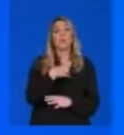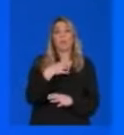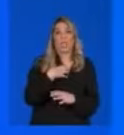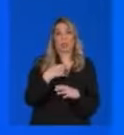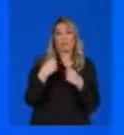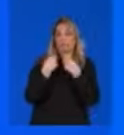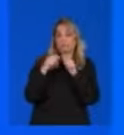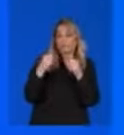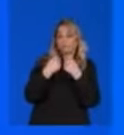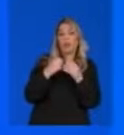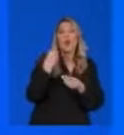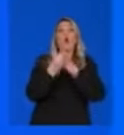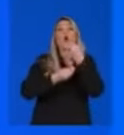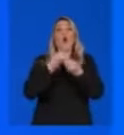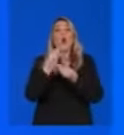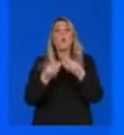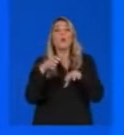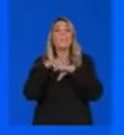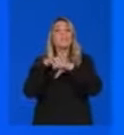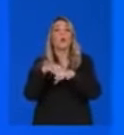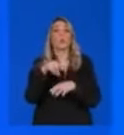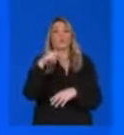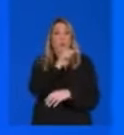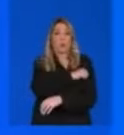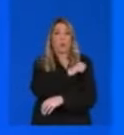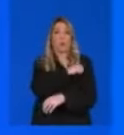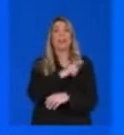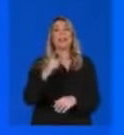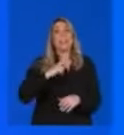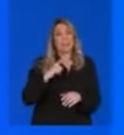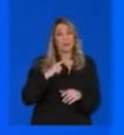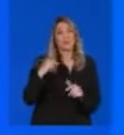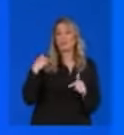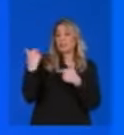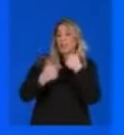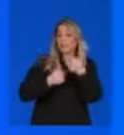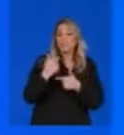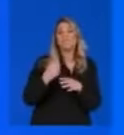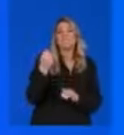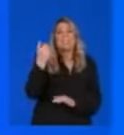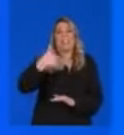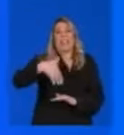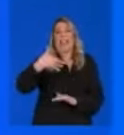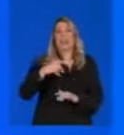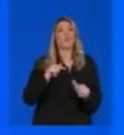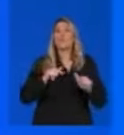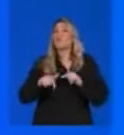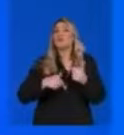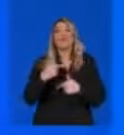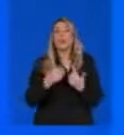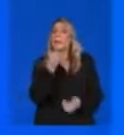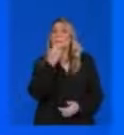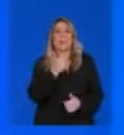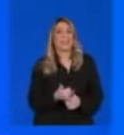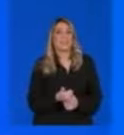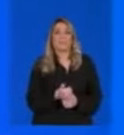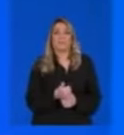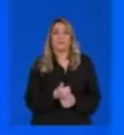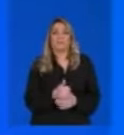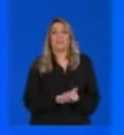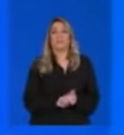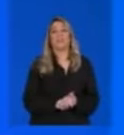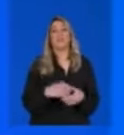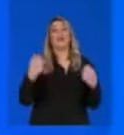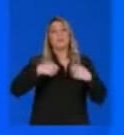transportes por ônibus no Rio de Janeiro nós temos um serviço que é caro e que não funciona adequadamente atendendo a população nós temos